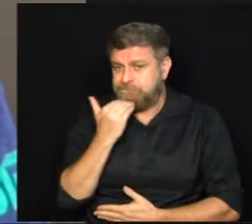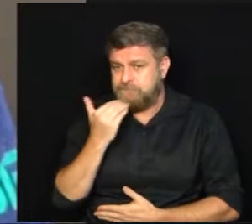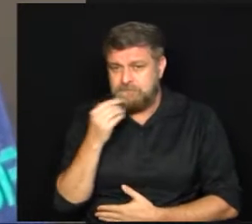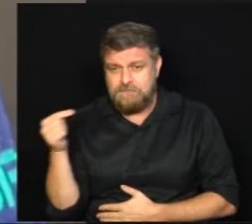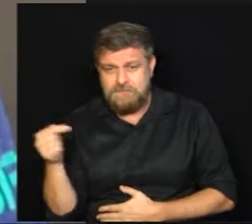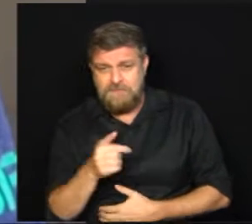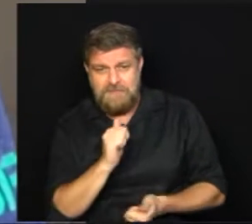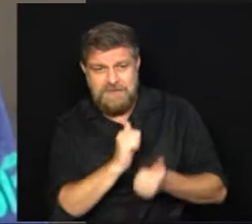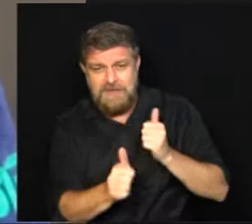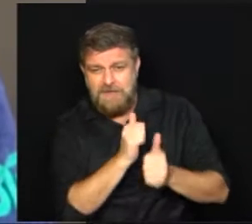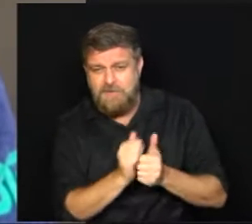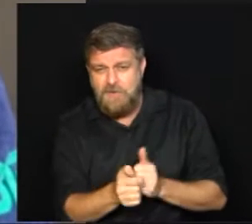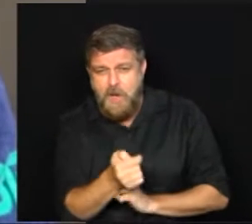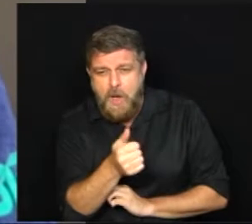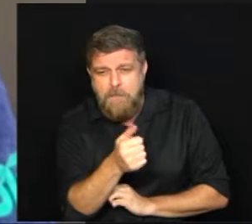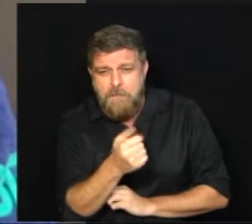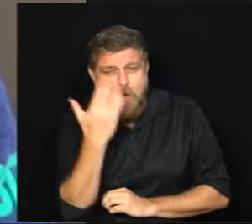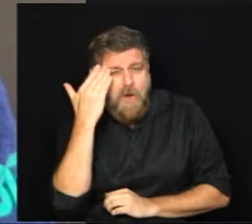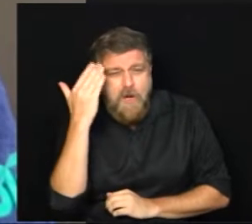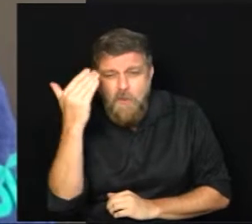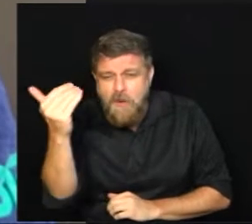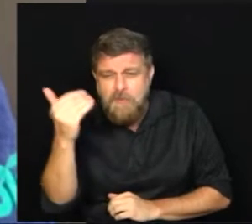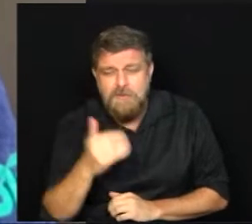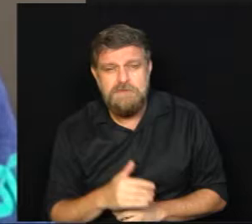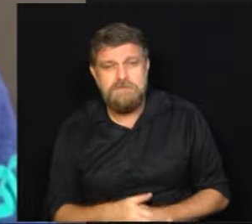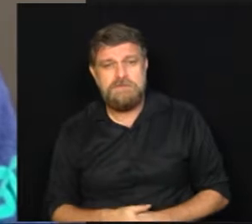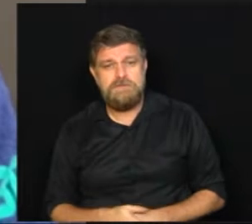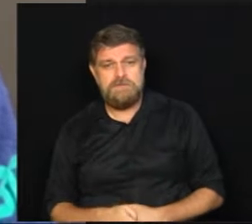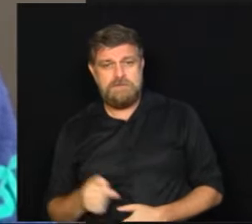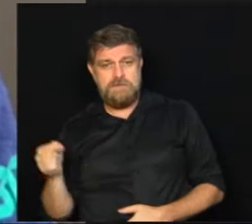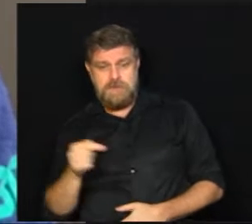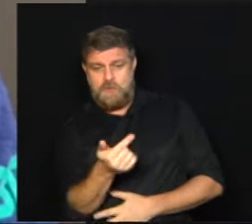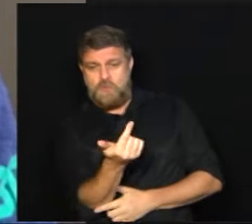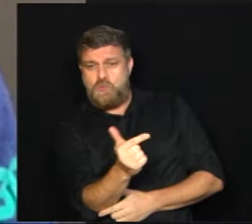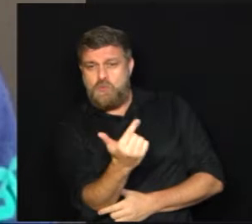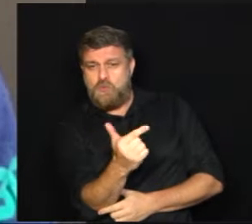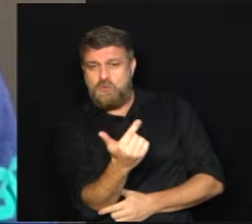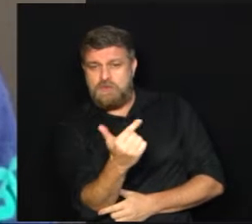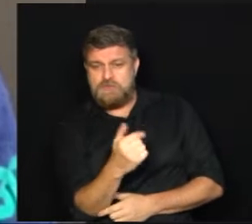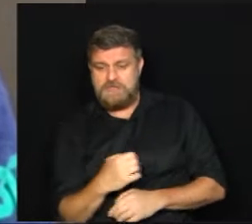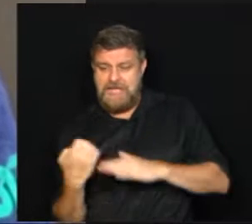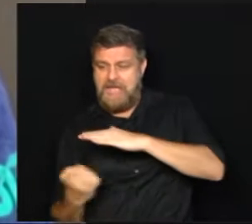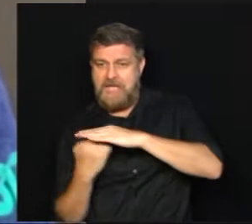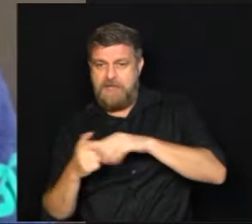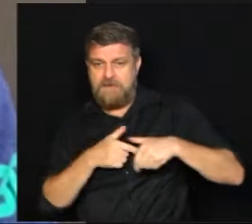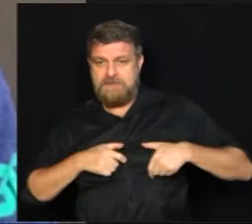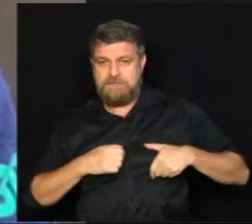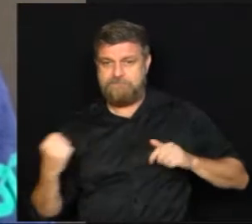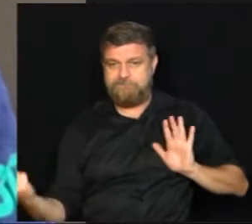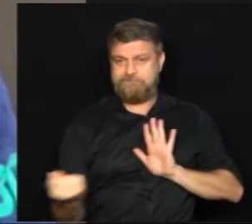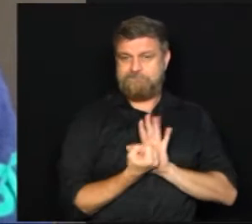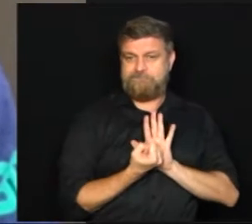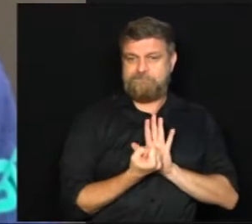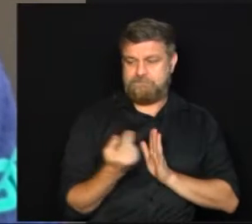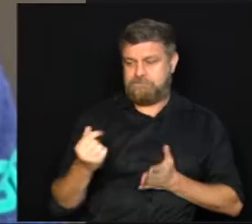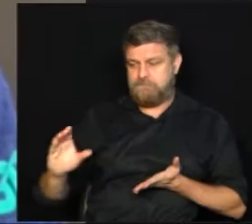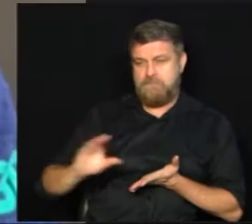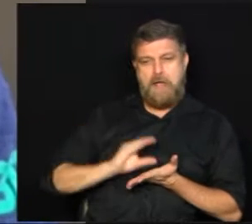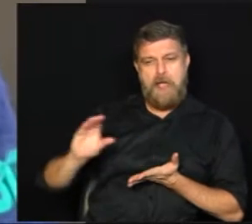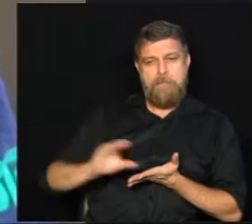que ainda estava em pouca evidência, não tinha tantos patrocínios assim para a equipe de base. Então, tudo,